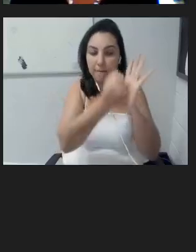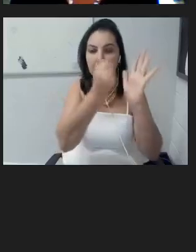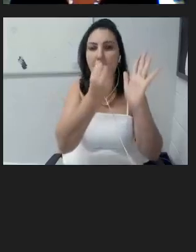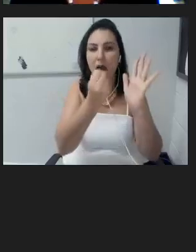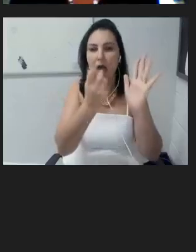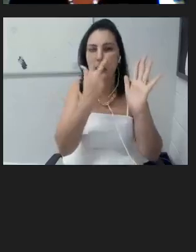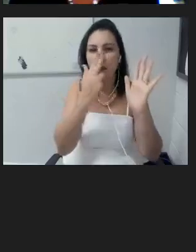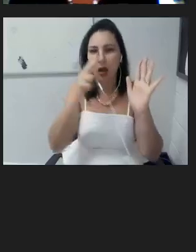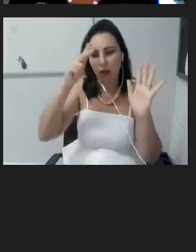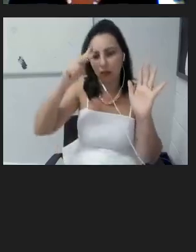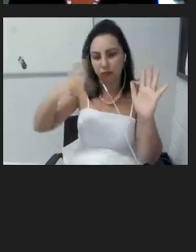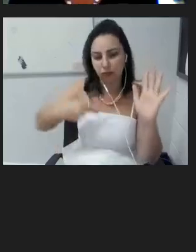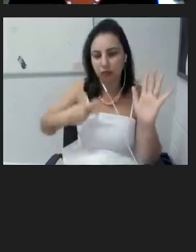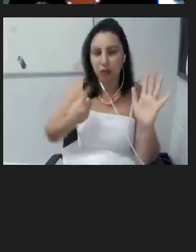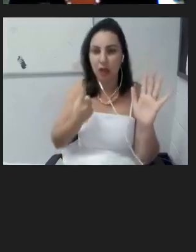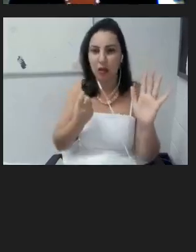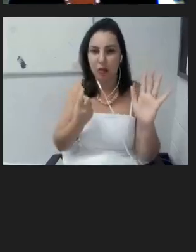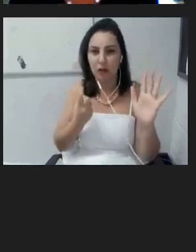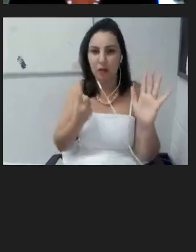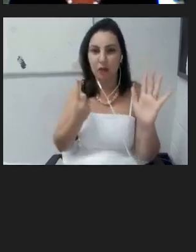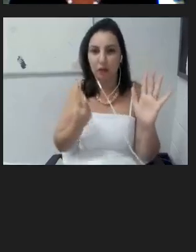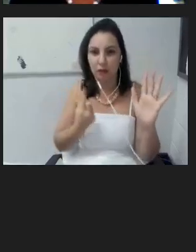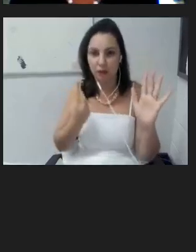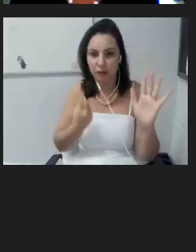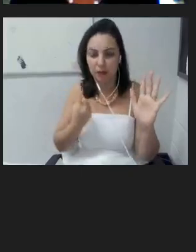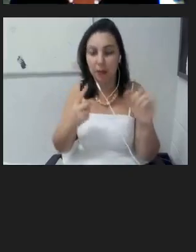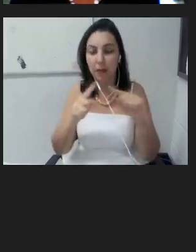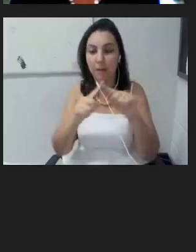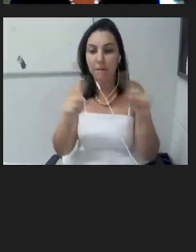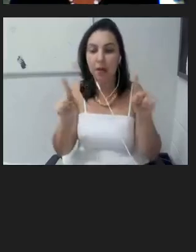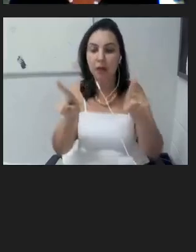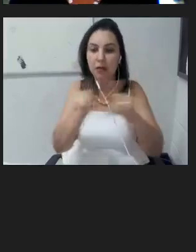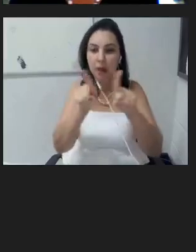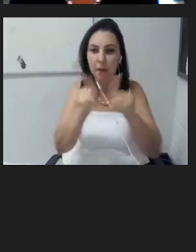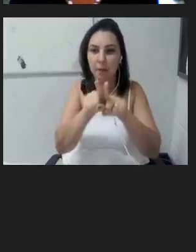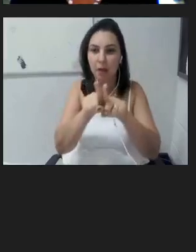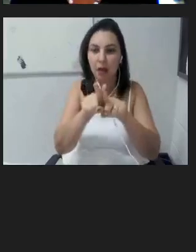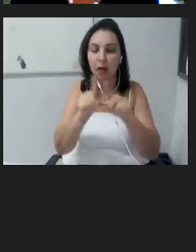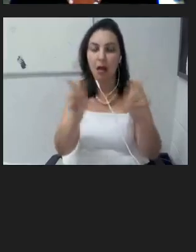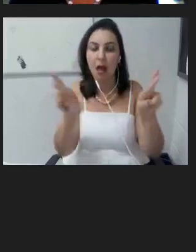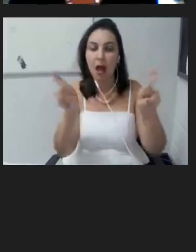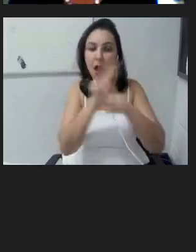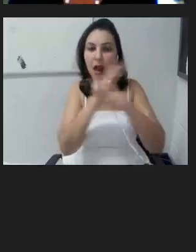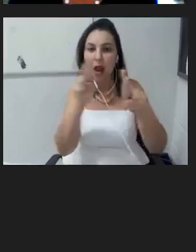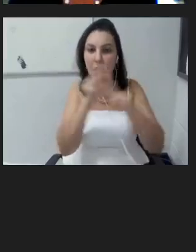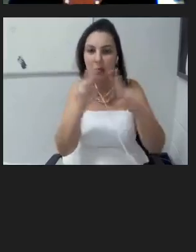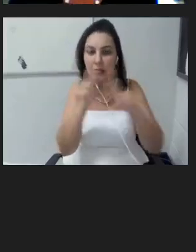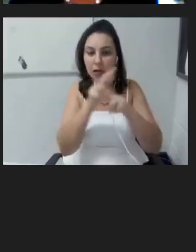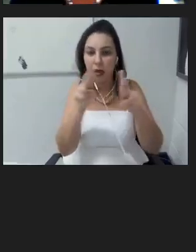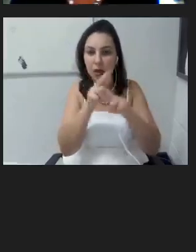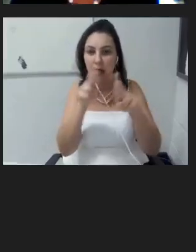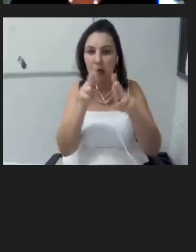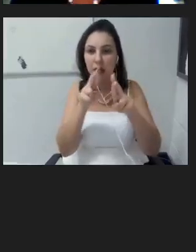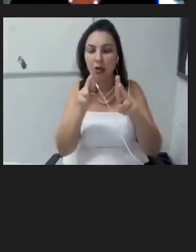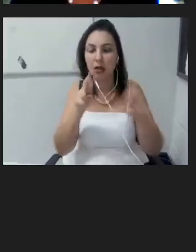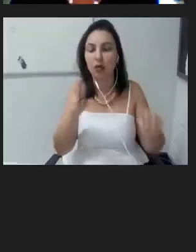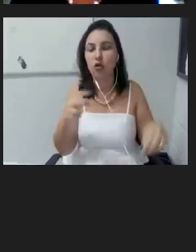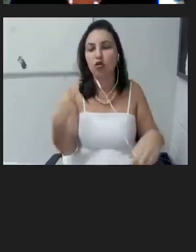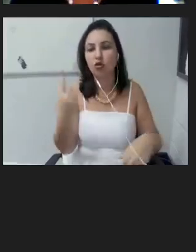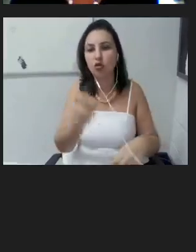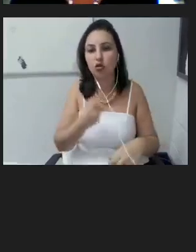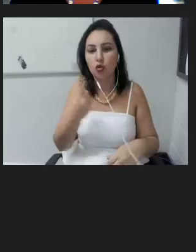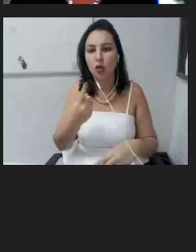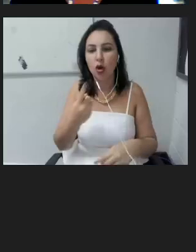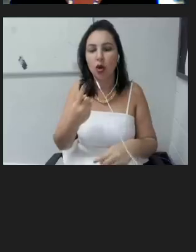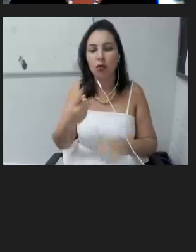individual, mas ela também conta a nossa relação, o nosso pertencimento a esse